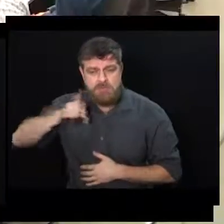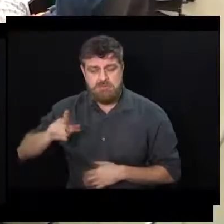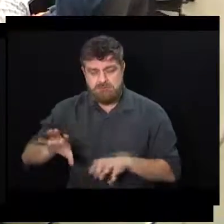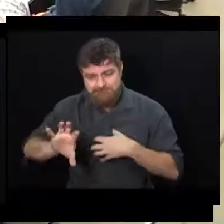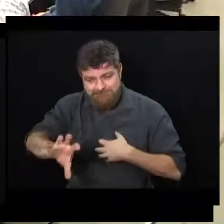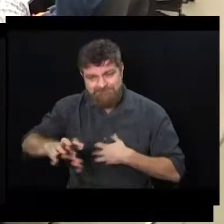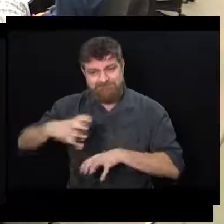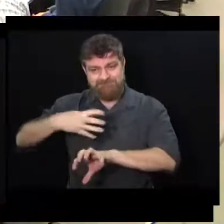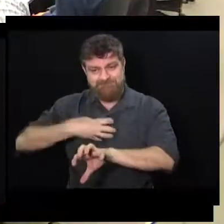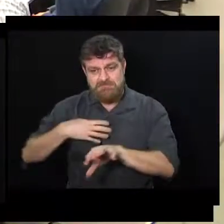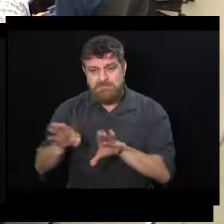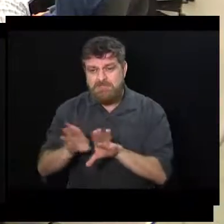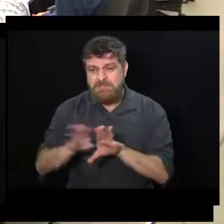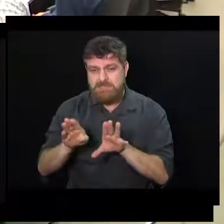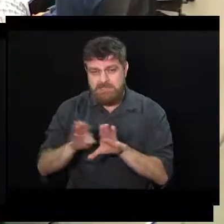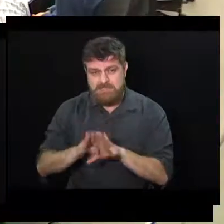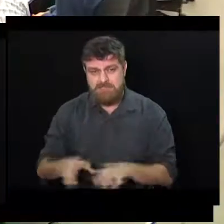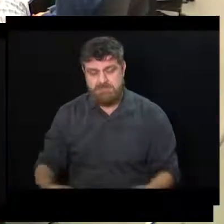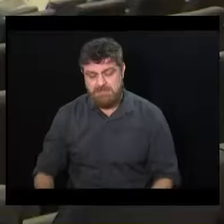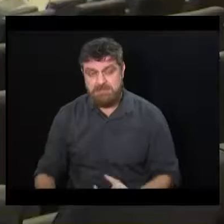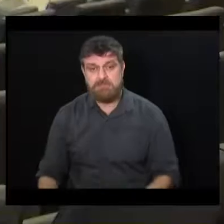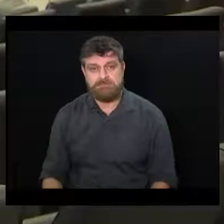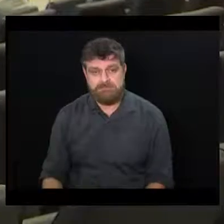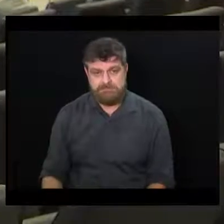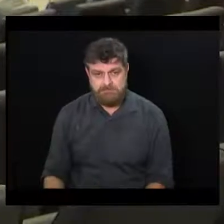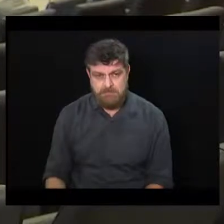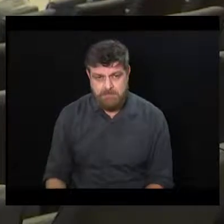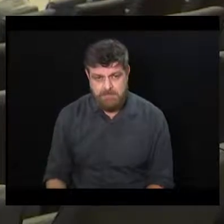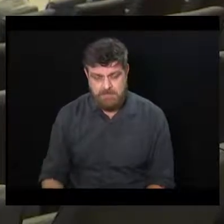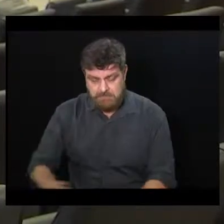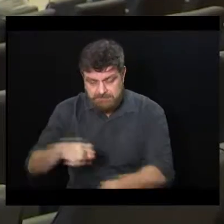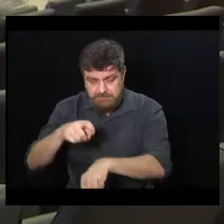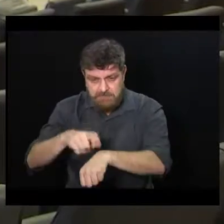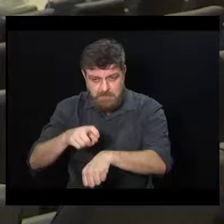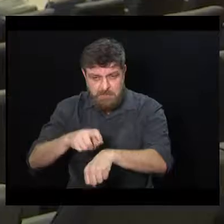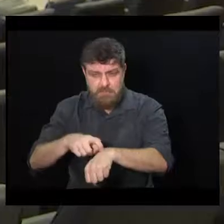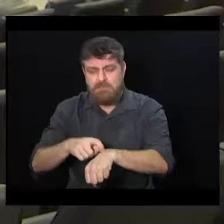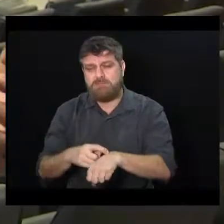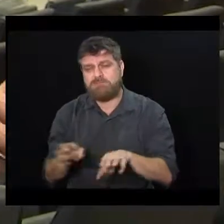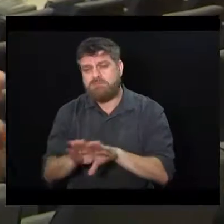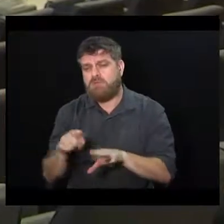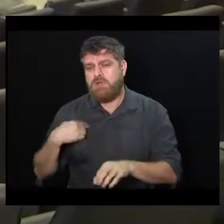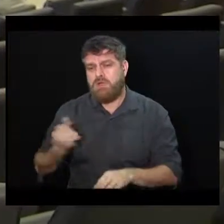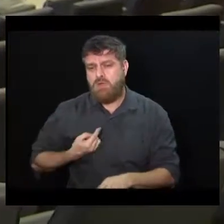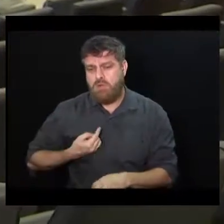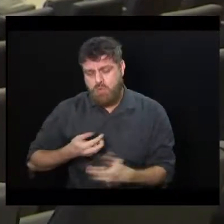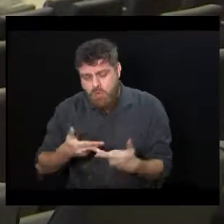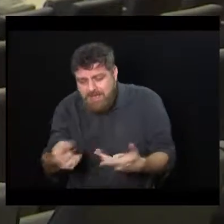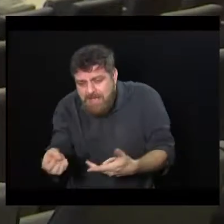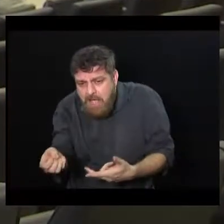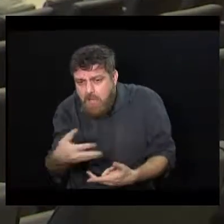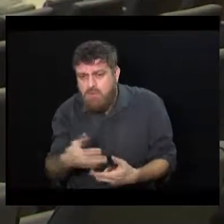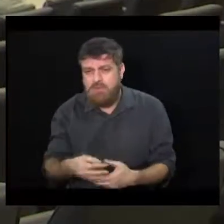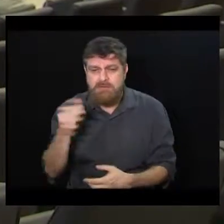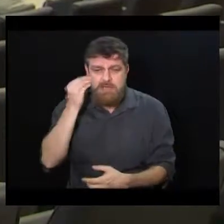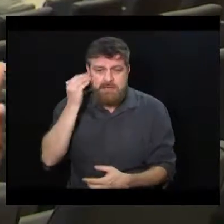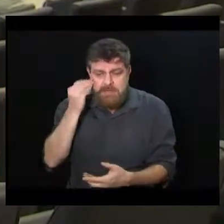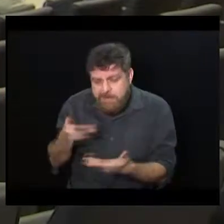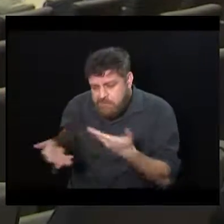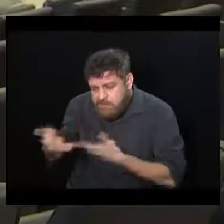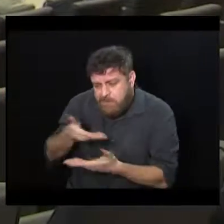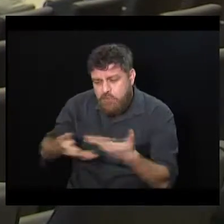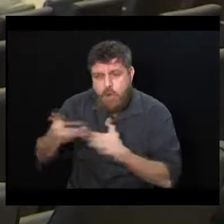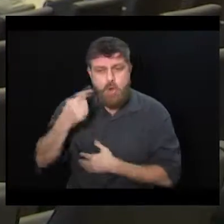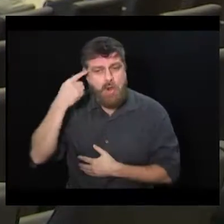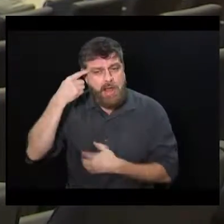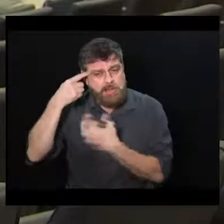resiliência e inteligência emocional no trabalho. É um momento também de atualização, de troca de experiência, de